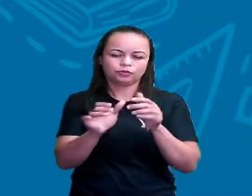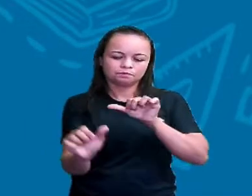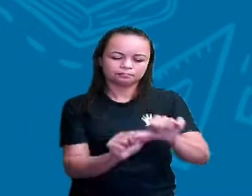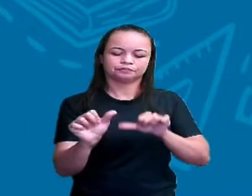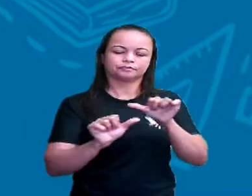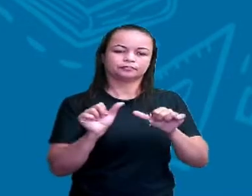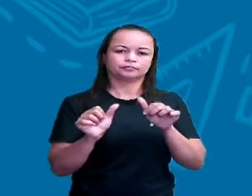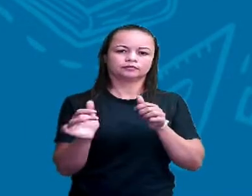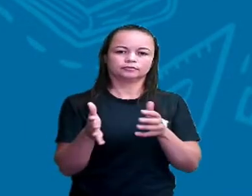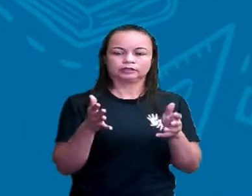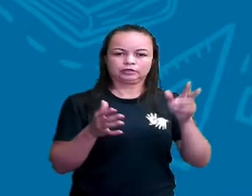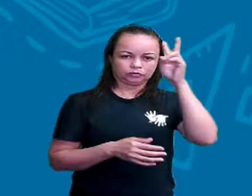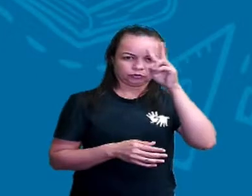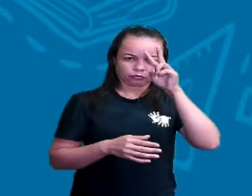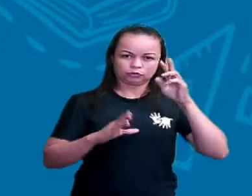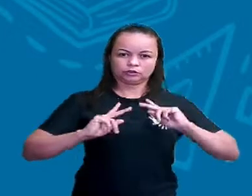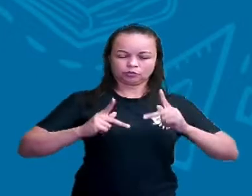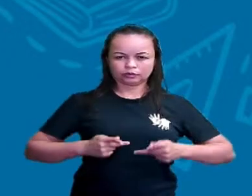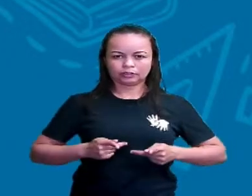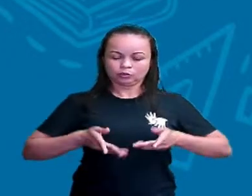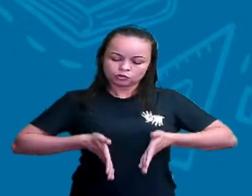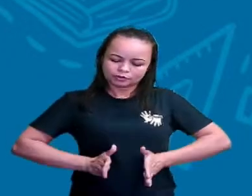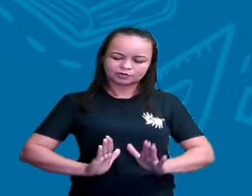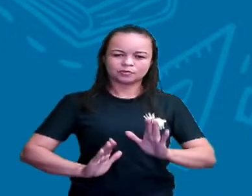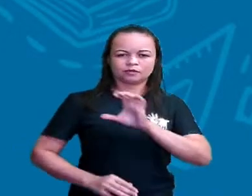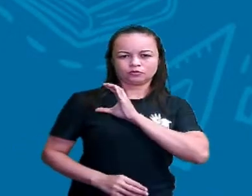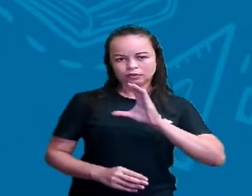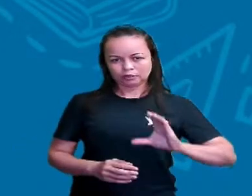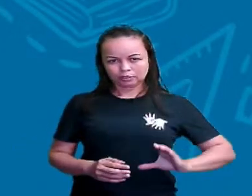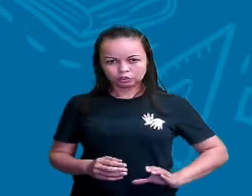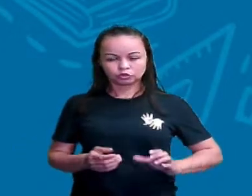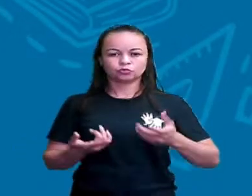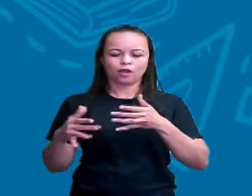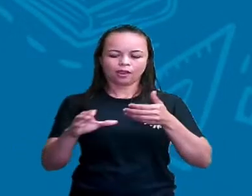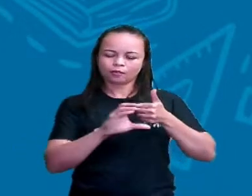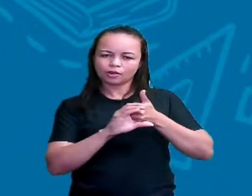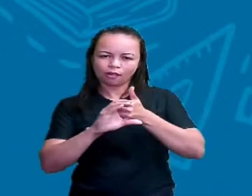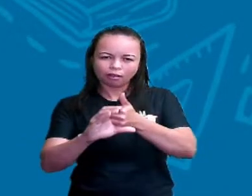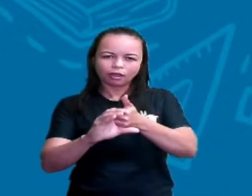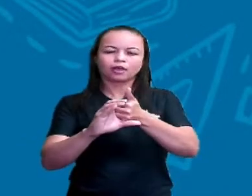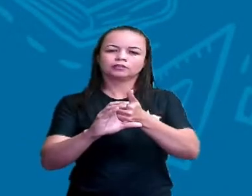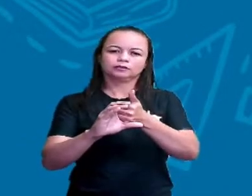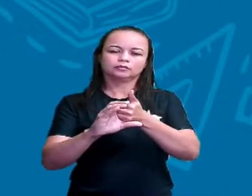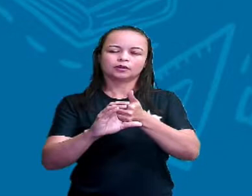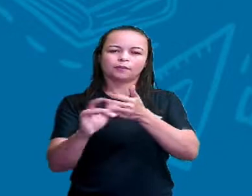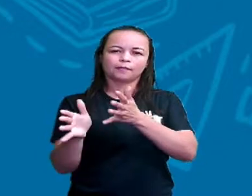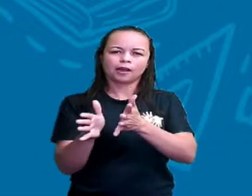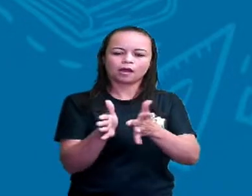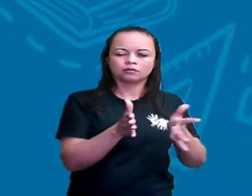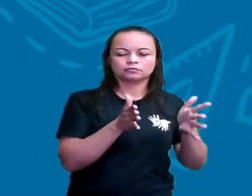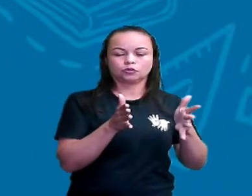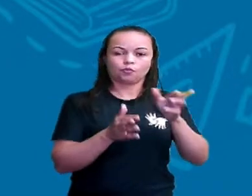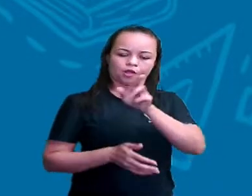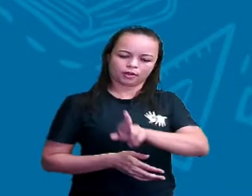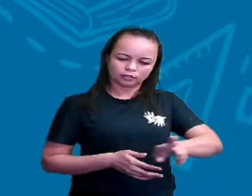a história da humanidade, né? O nascimento de Cristo, e aí o cristianismo, na Idade Média, passou a ser uma